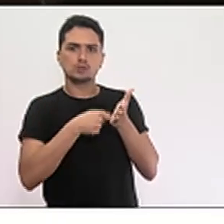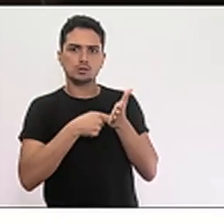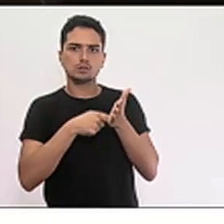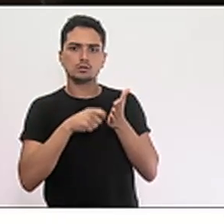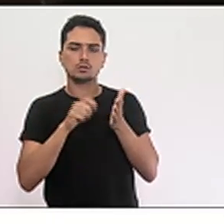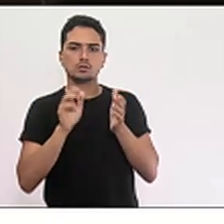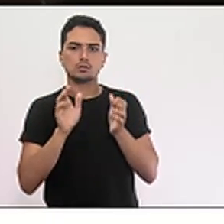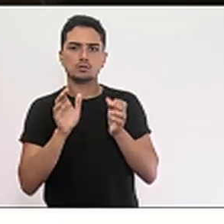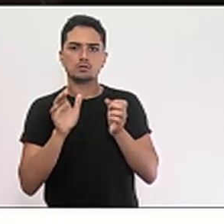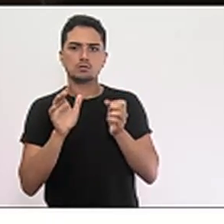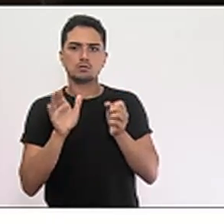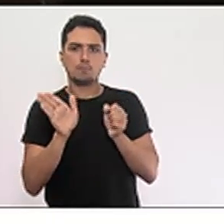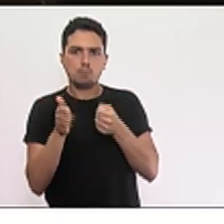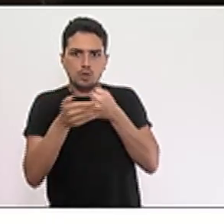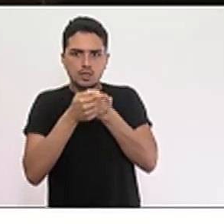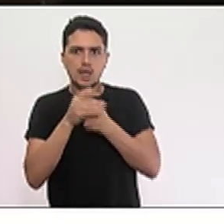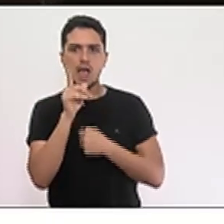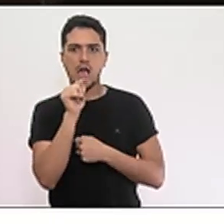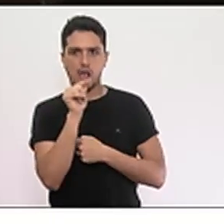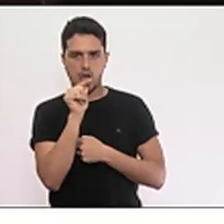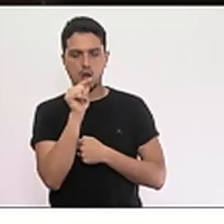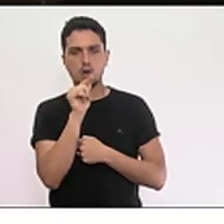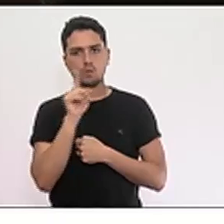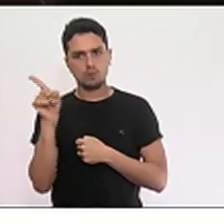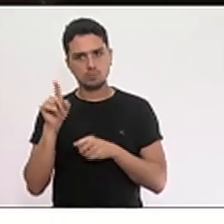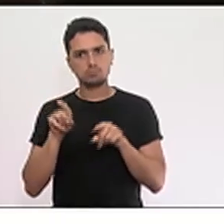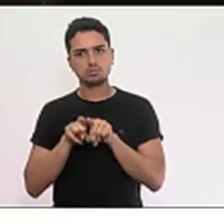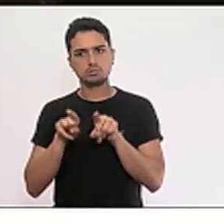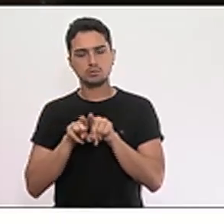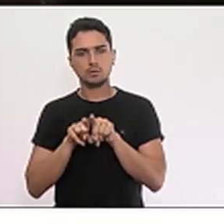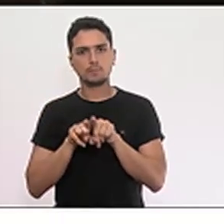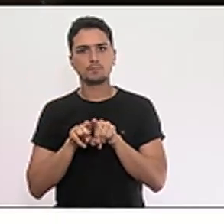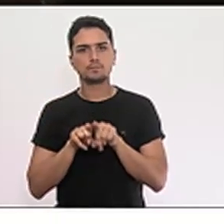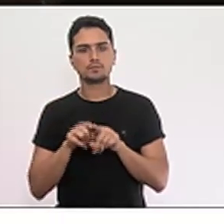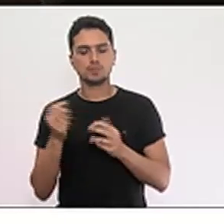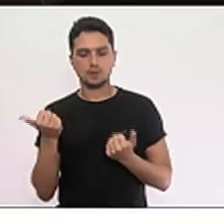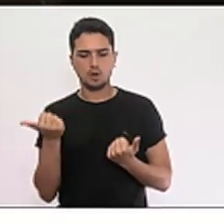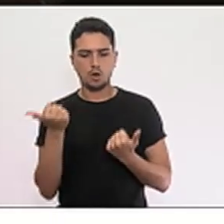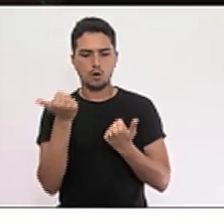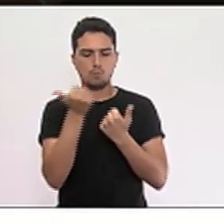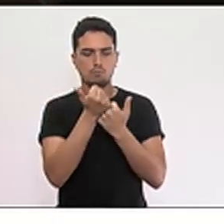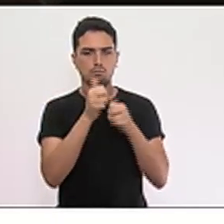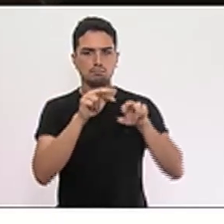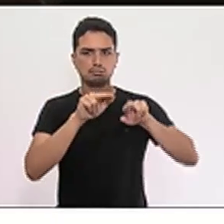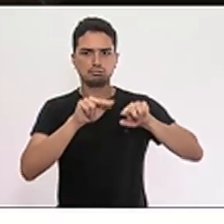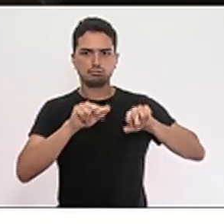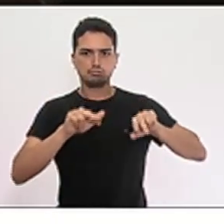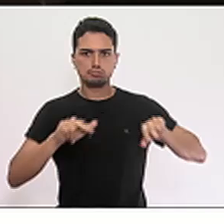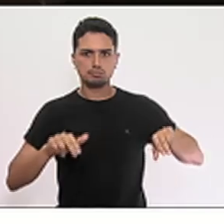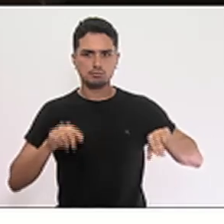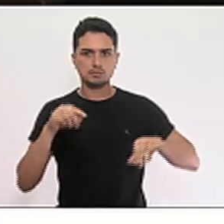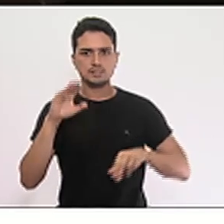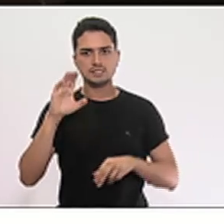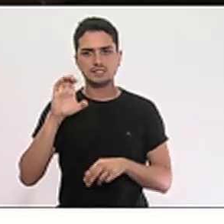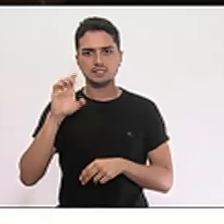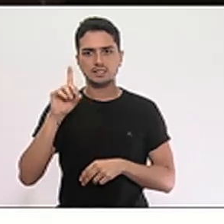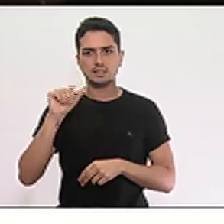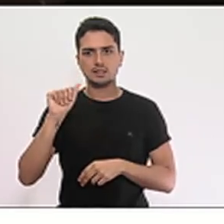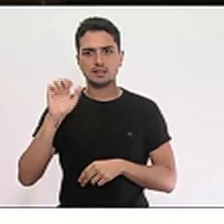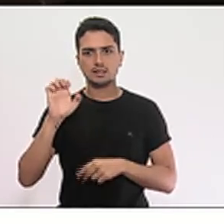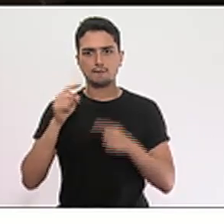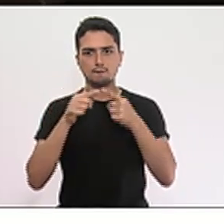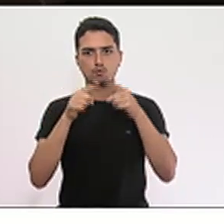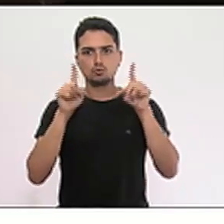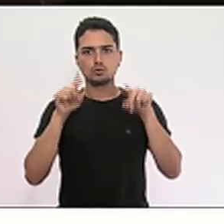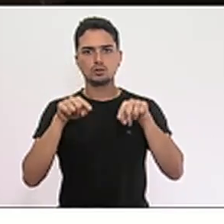a SEDAI pública. E ouvir também os órgãos representativos dos sedaianos para conhecer